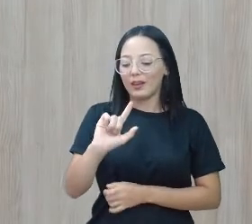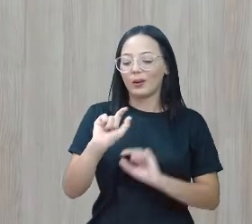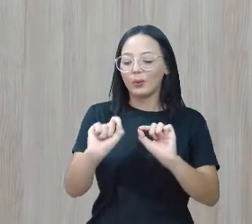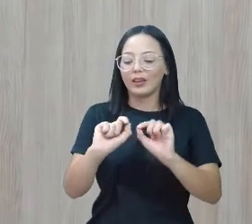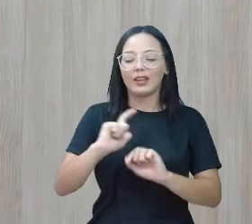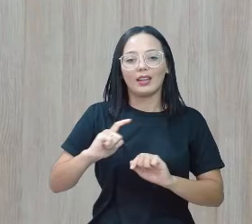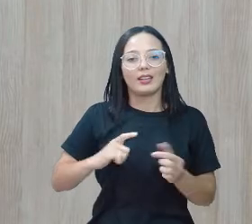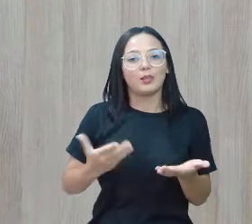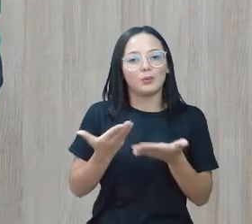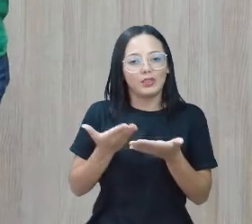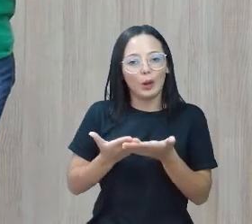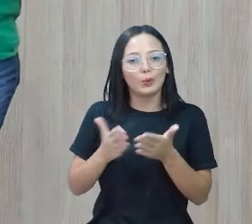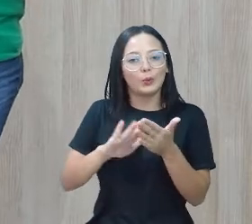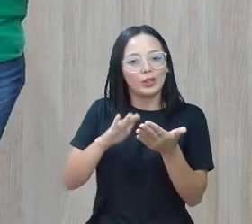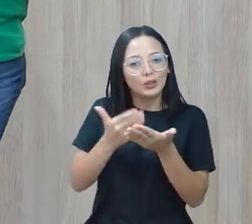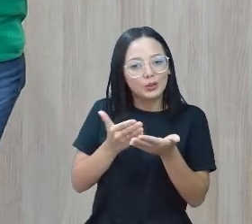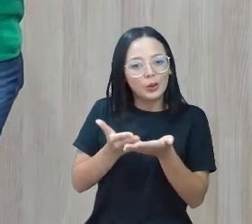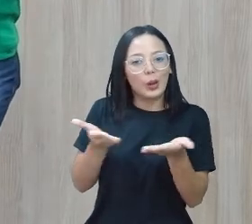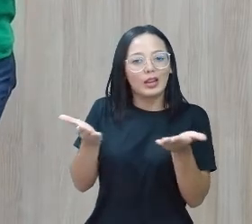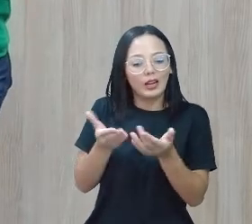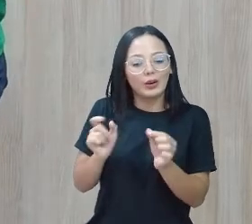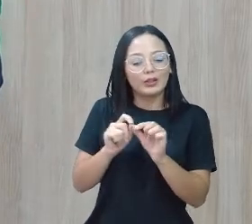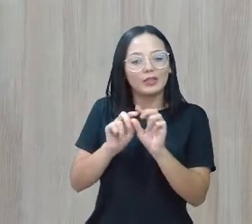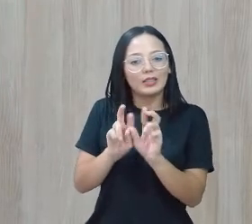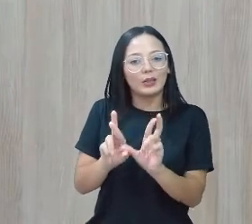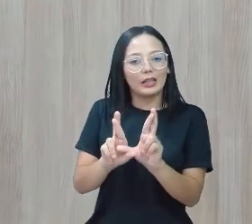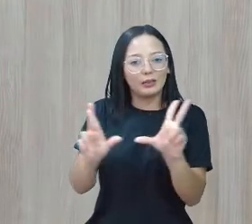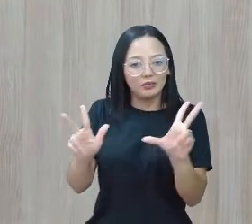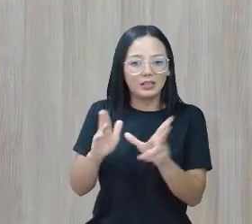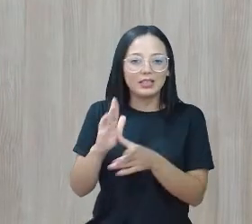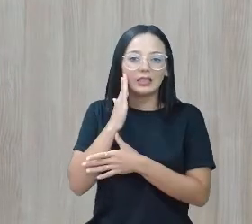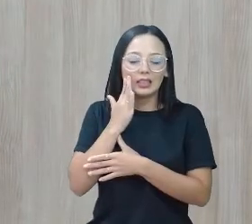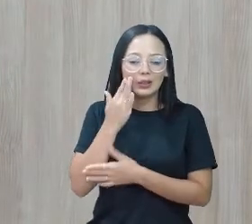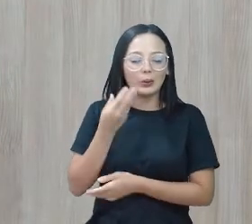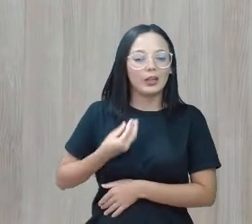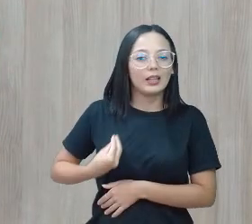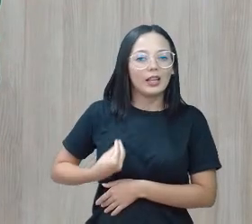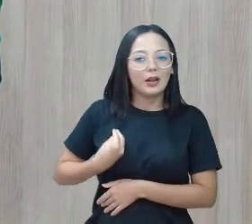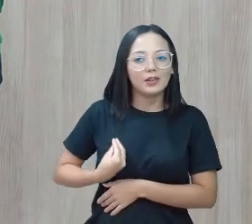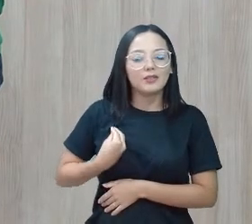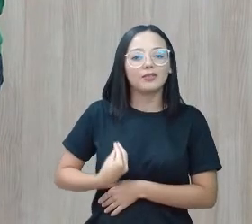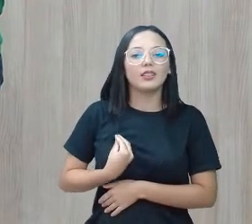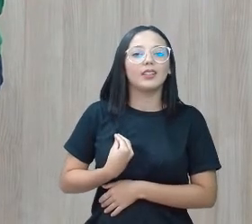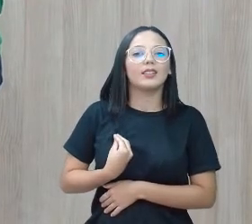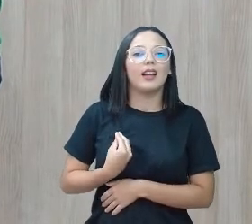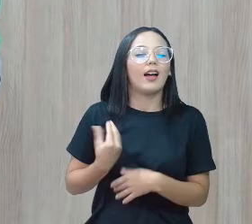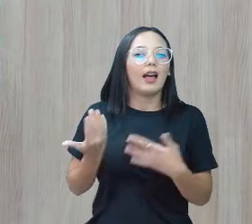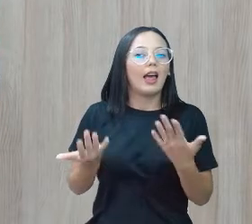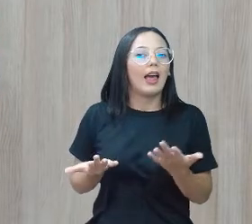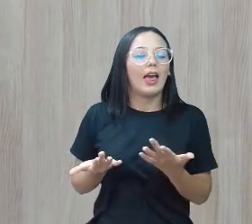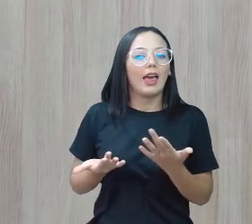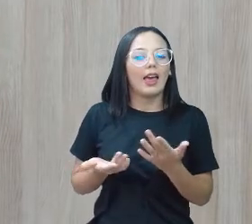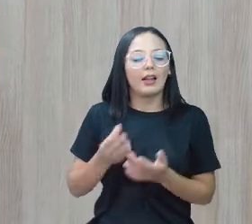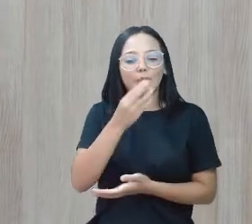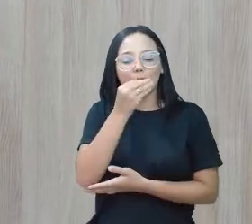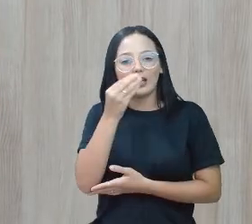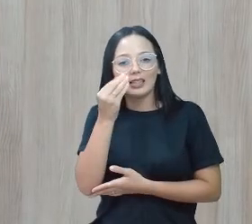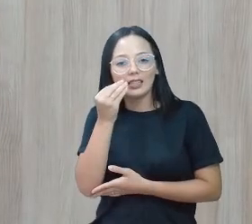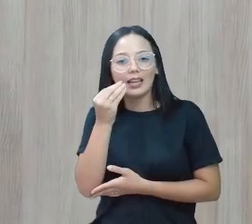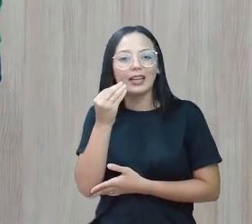alunos dessas escolas que estão fazendo a diferença, né, na vida de tantos